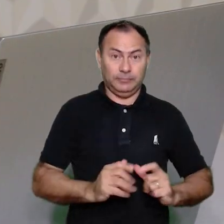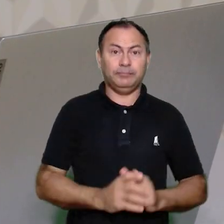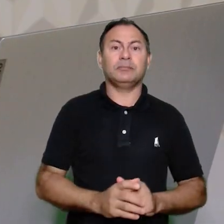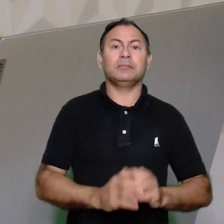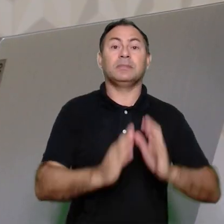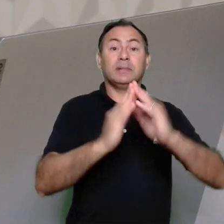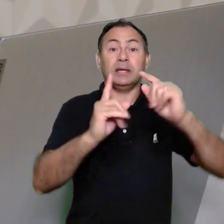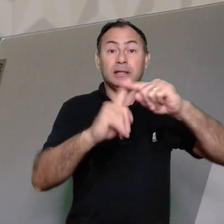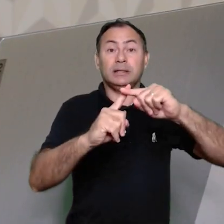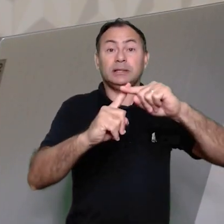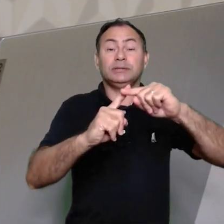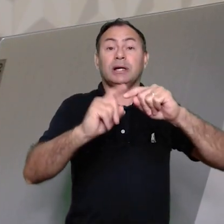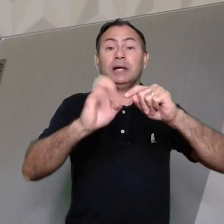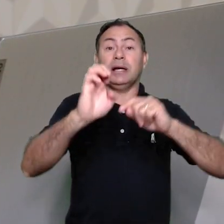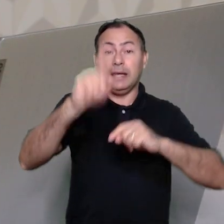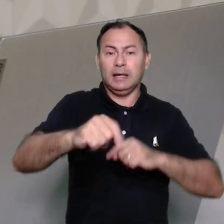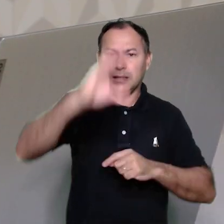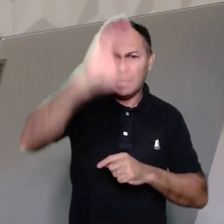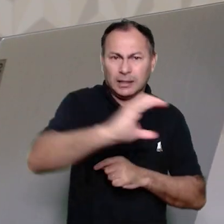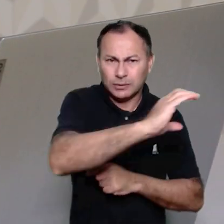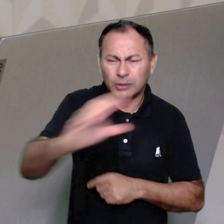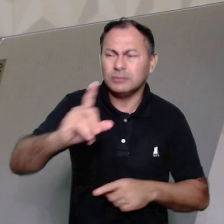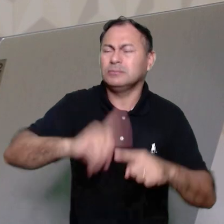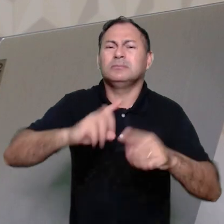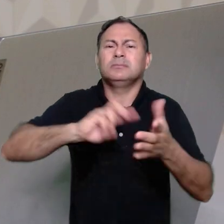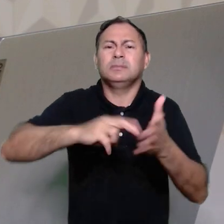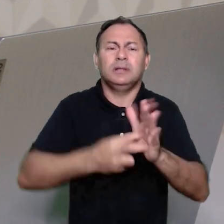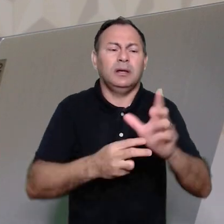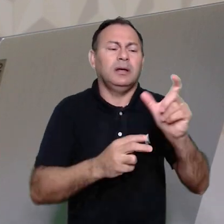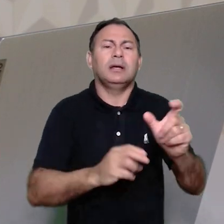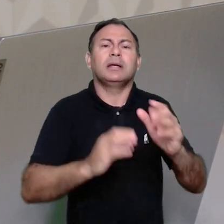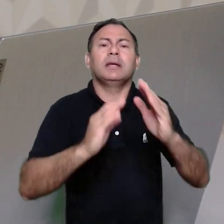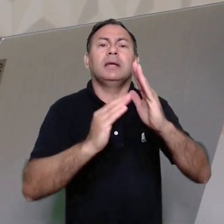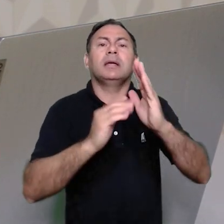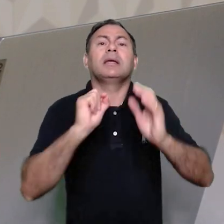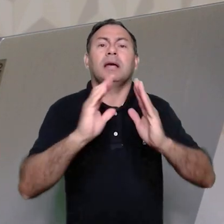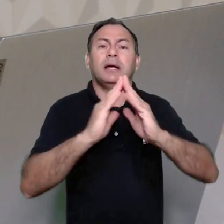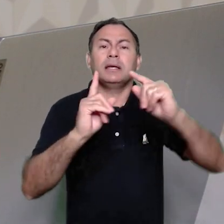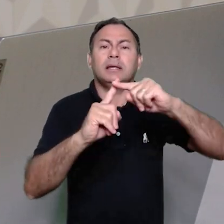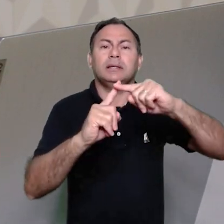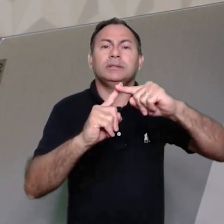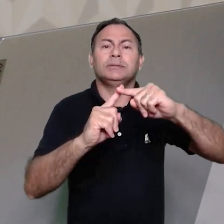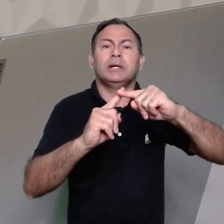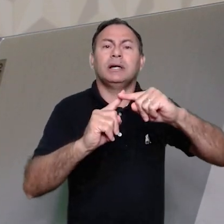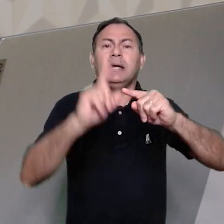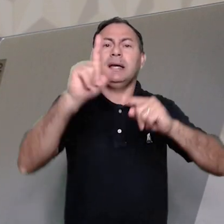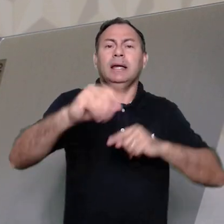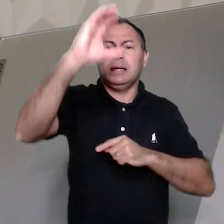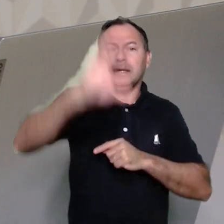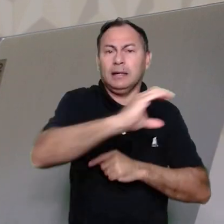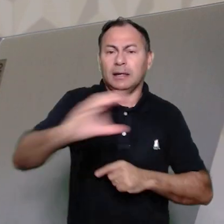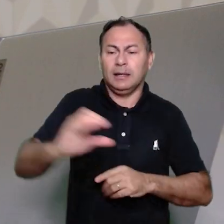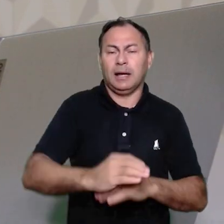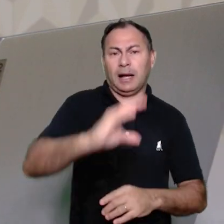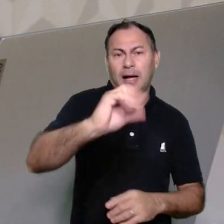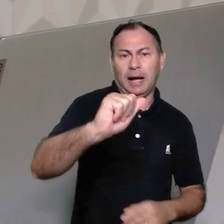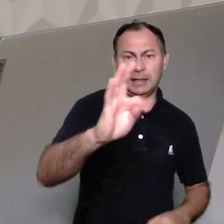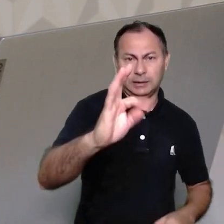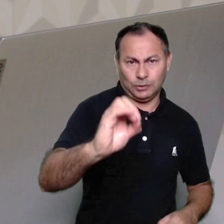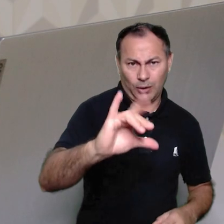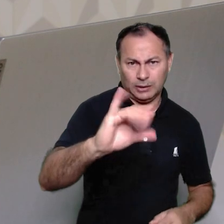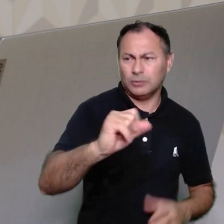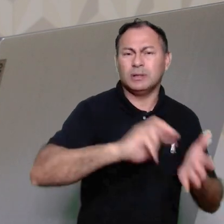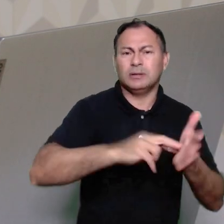é católica. O que significa dizer que a igreja é católica, né? Você vai